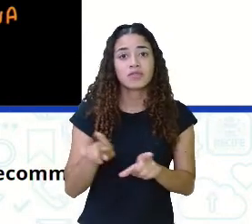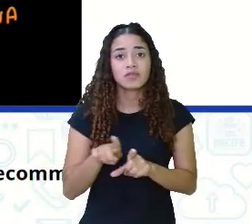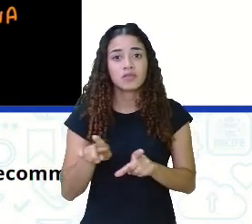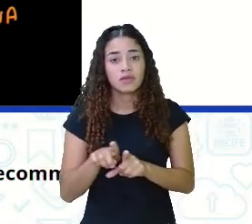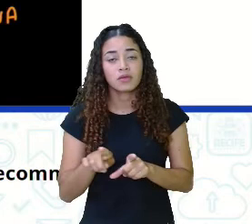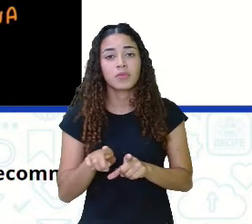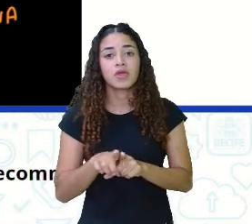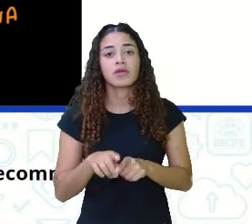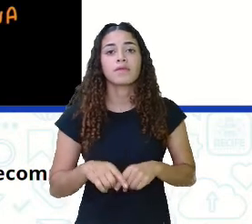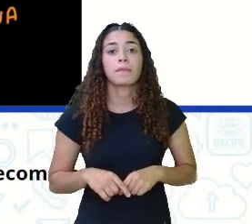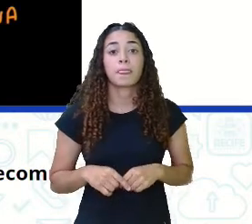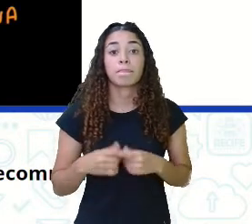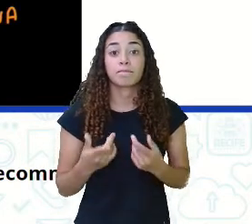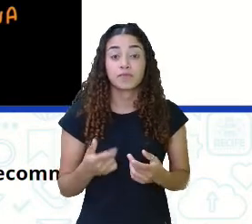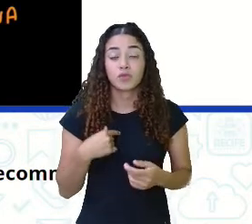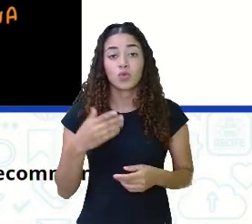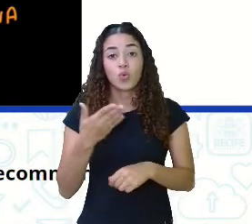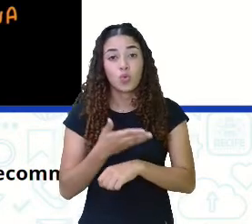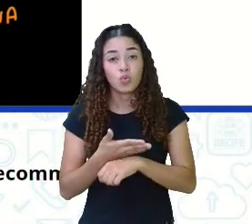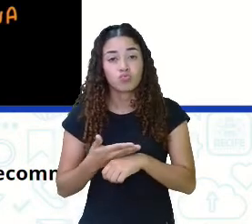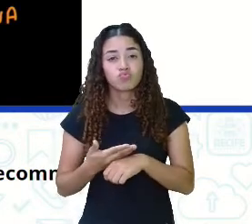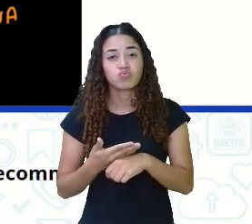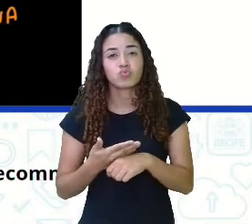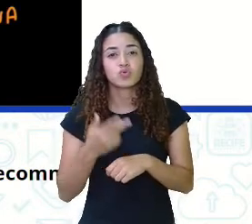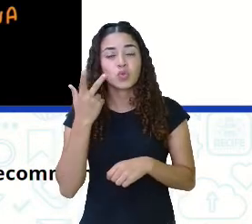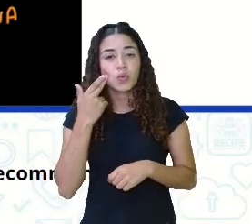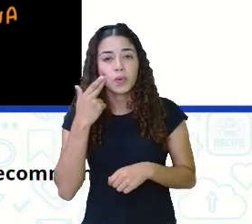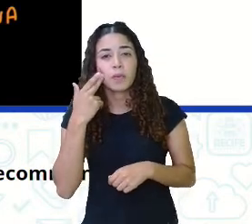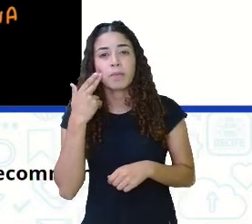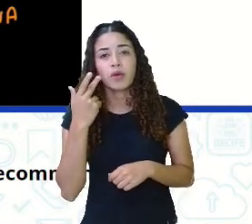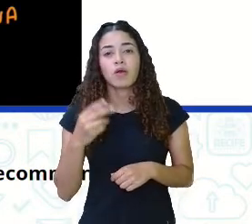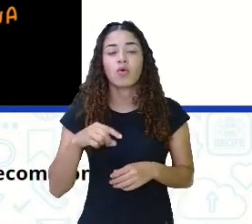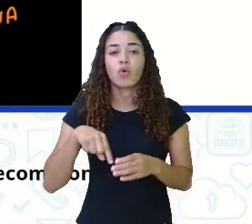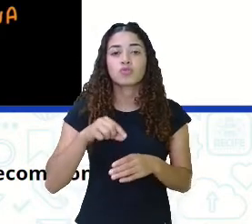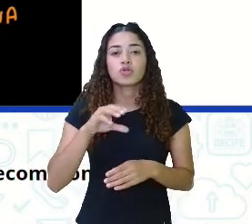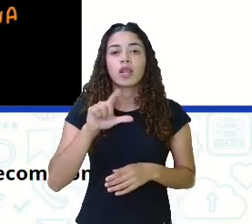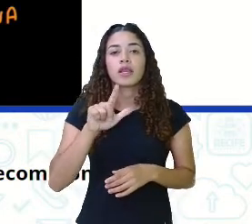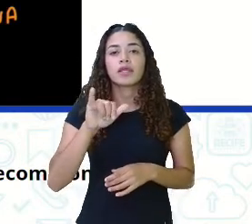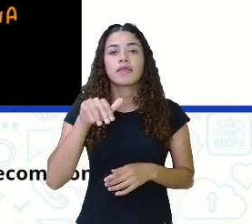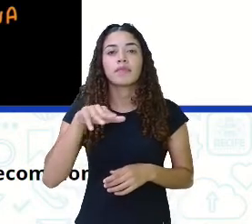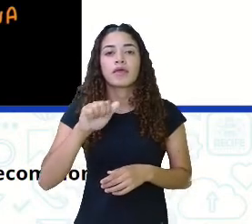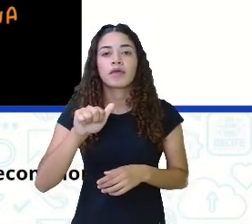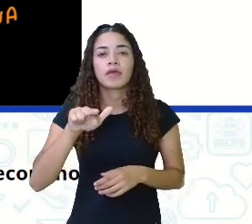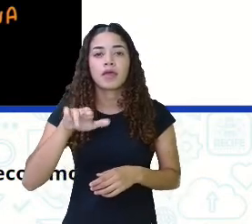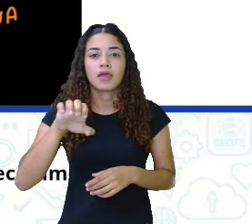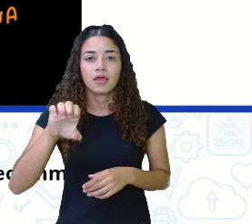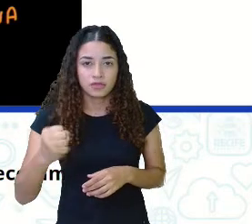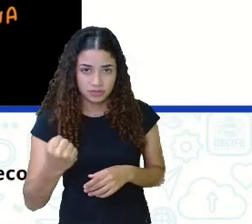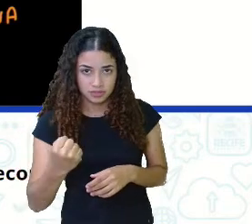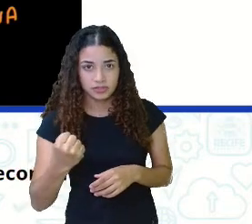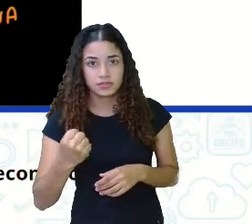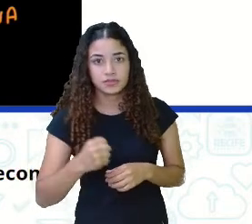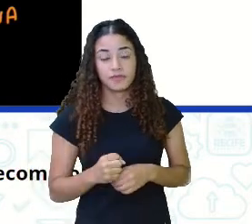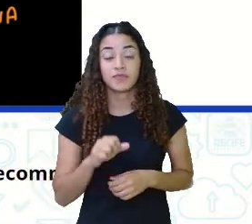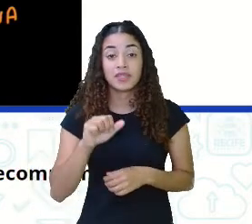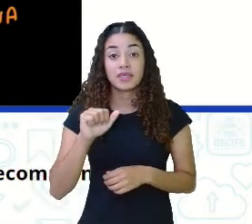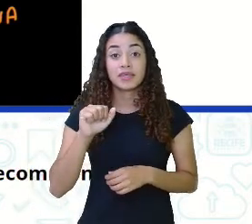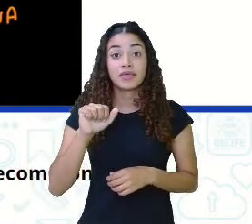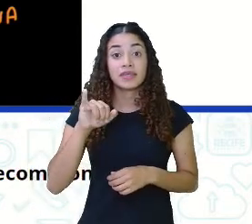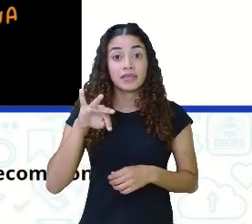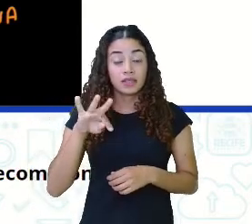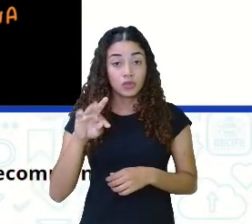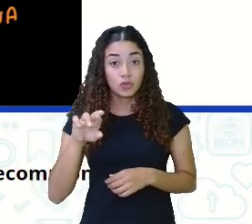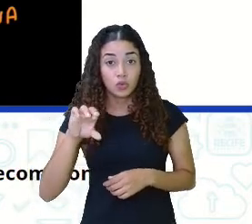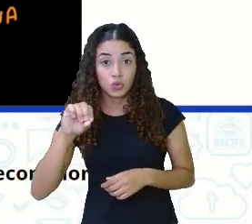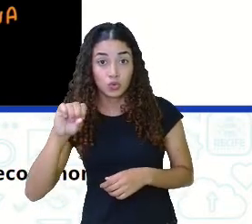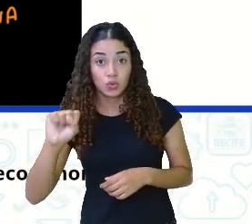as eucariotas cromossomos lineares. E todos eles têm cromossomos que contêm introns. Os introns são sequências de